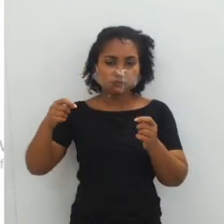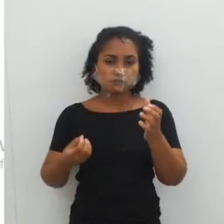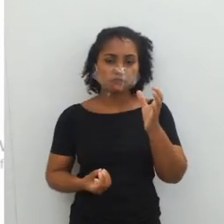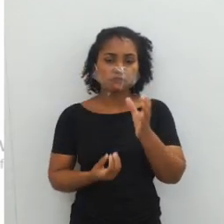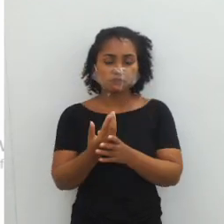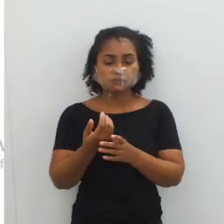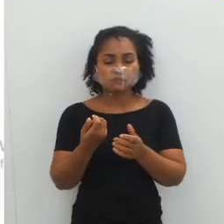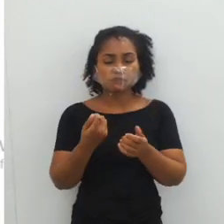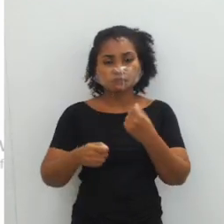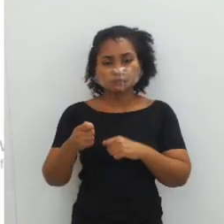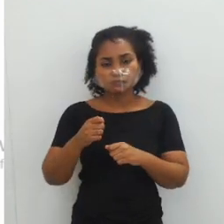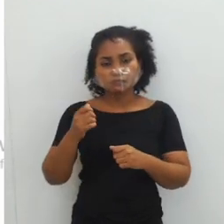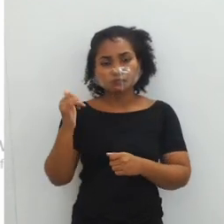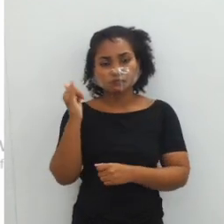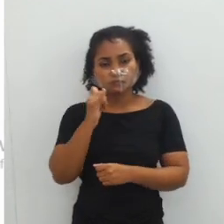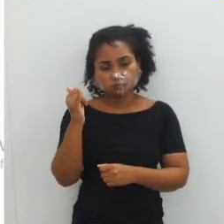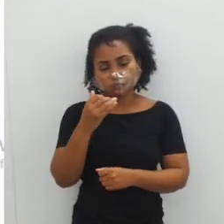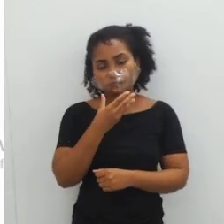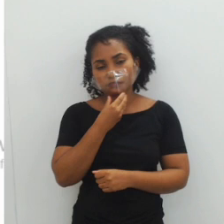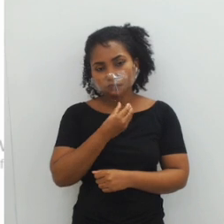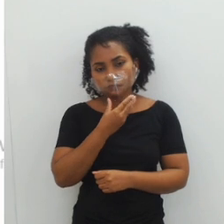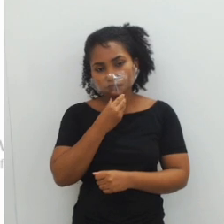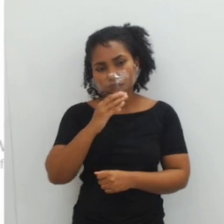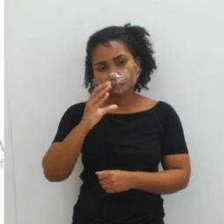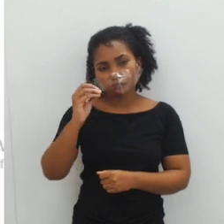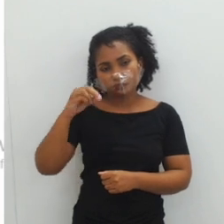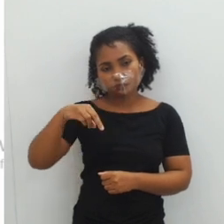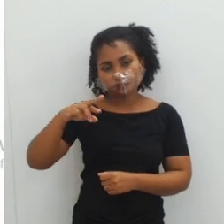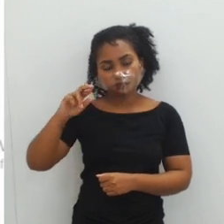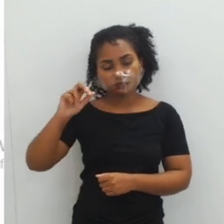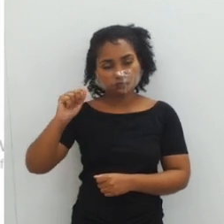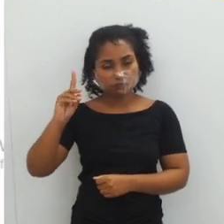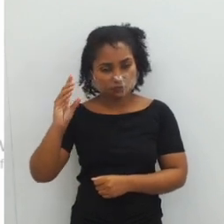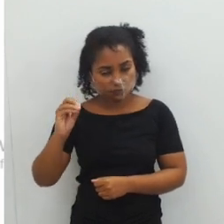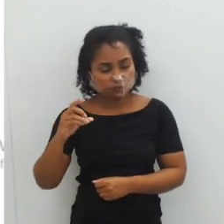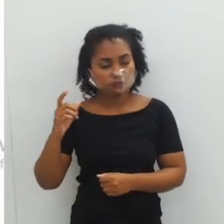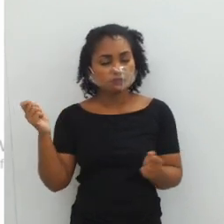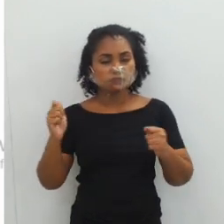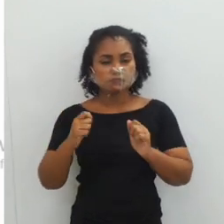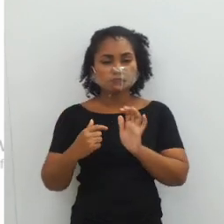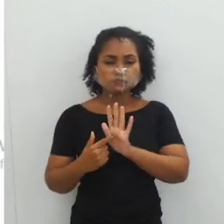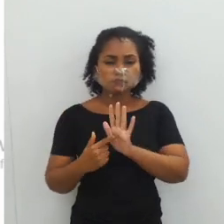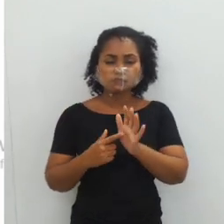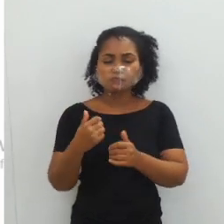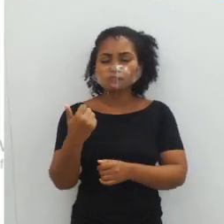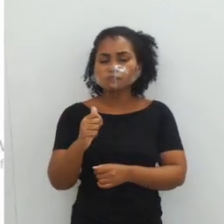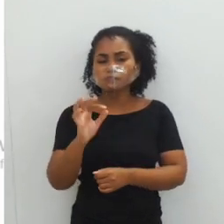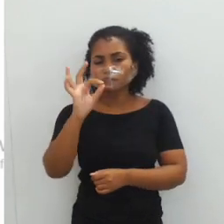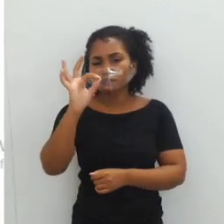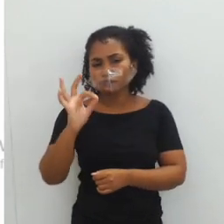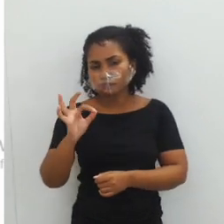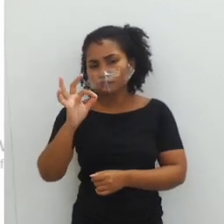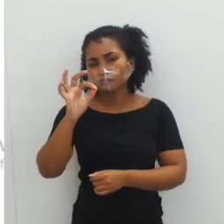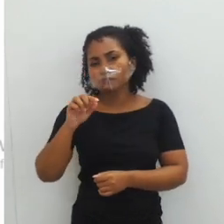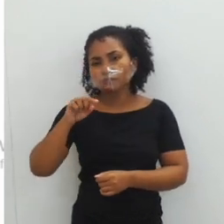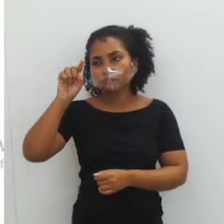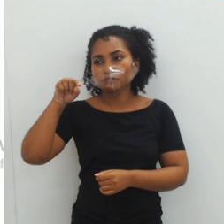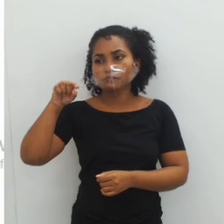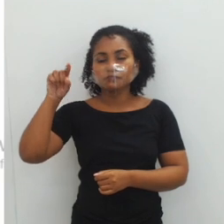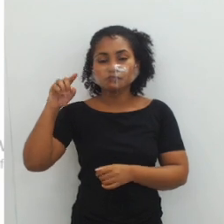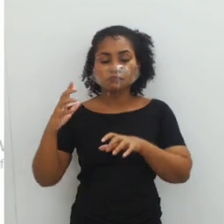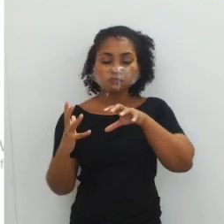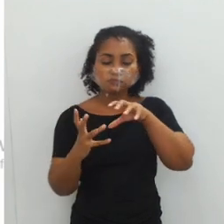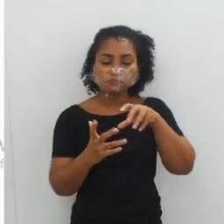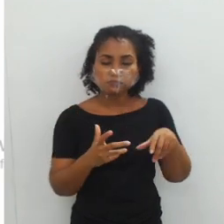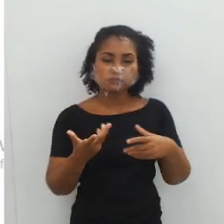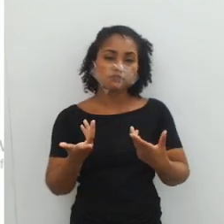pelo economista italiano Conrado Gini, que ele vai medir o coeficiente da desigualdade no